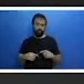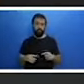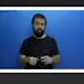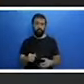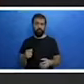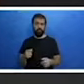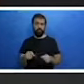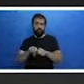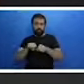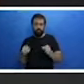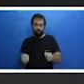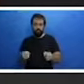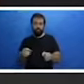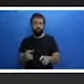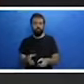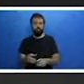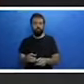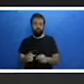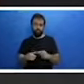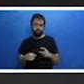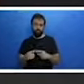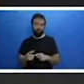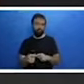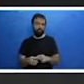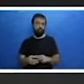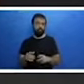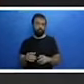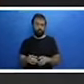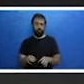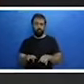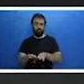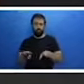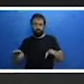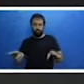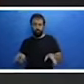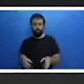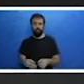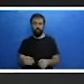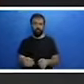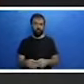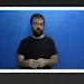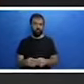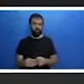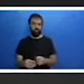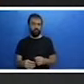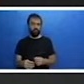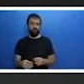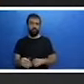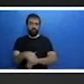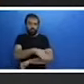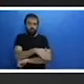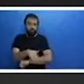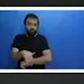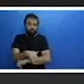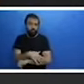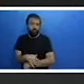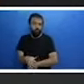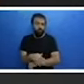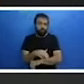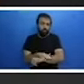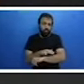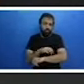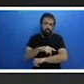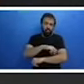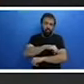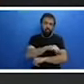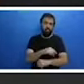alguma coisa quebrar alguma coisa dentro da sua casa então vai lá no quintal vai lá na frente de casa na calçada no lugar que tem